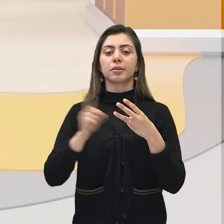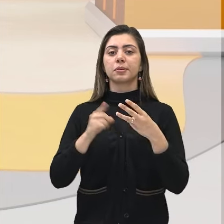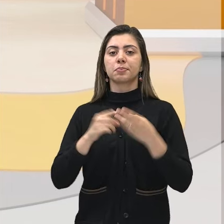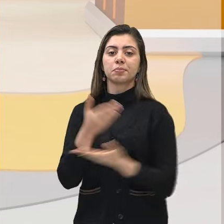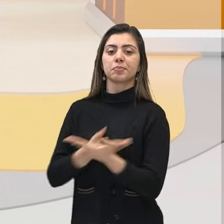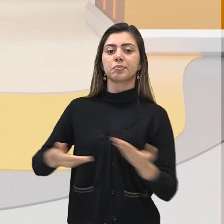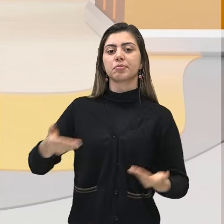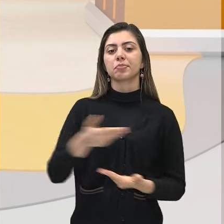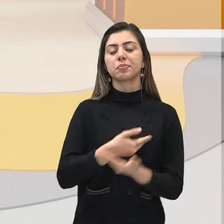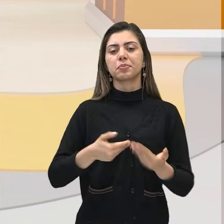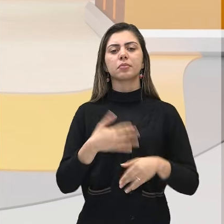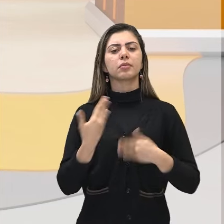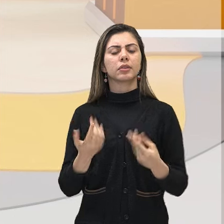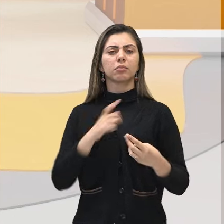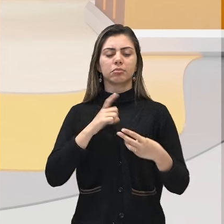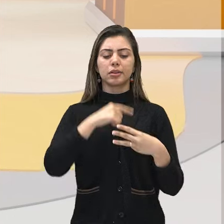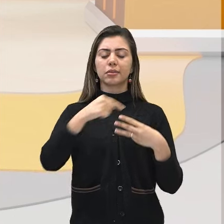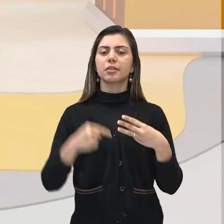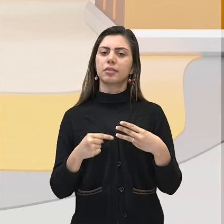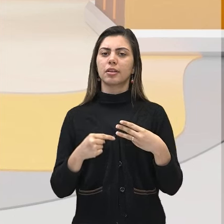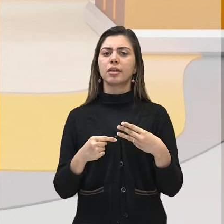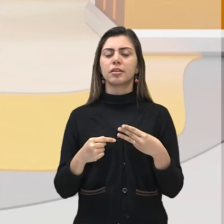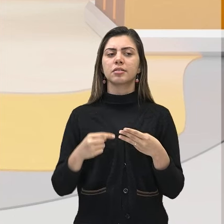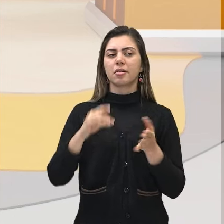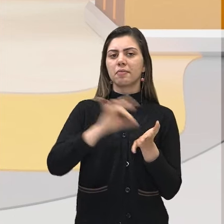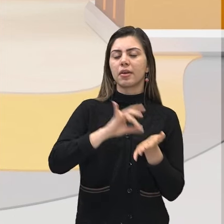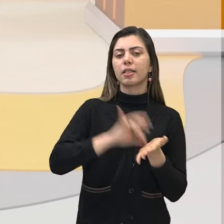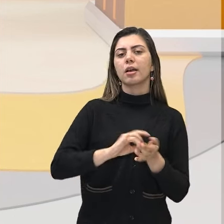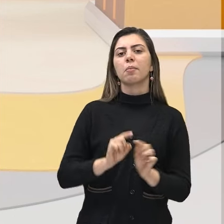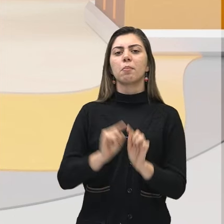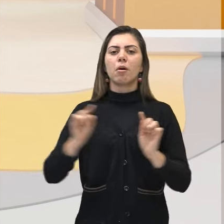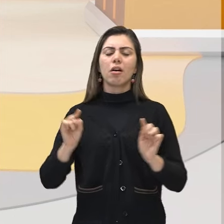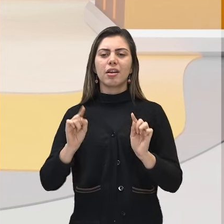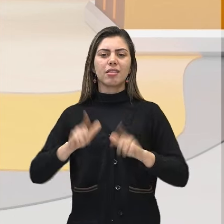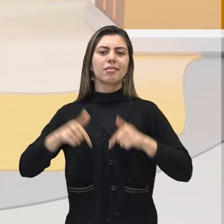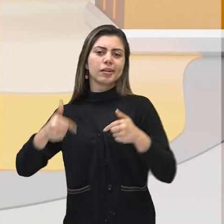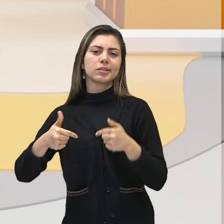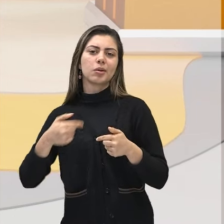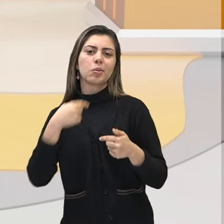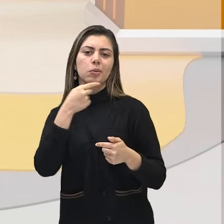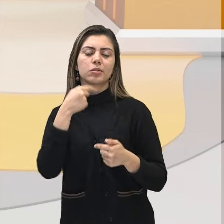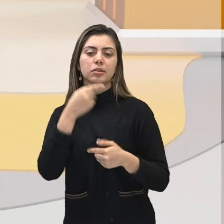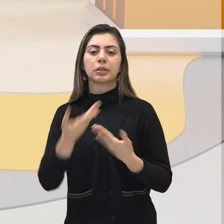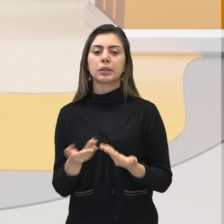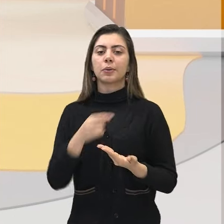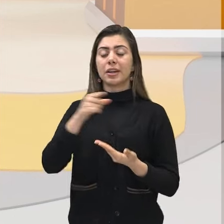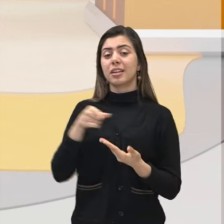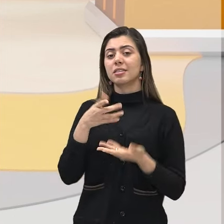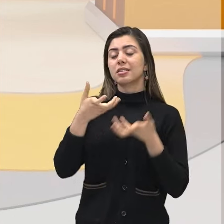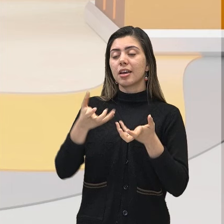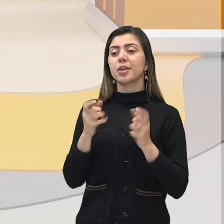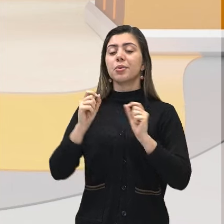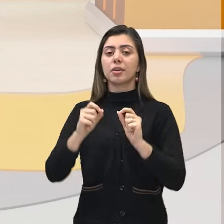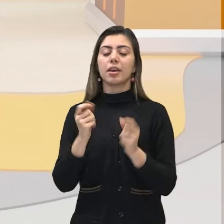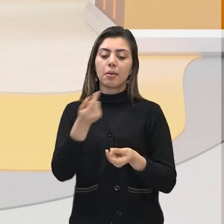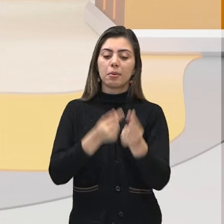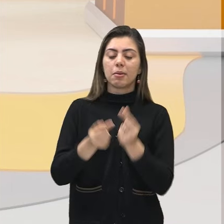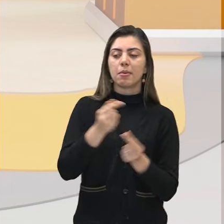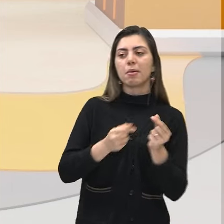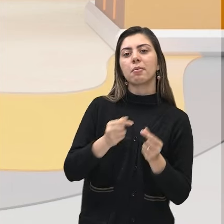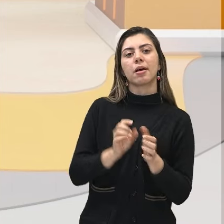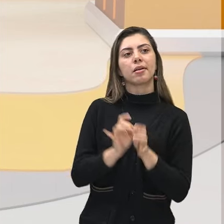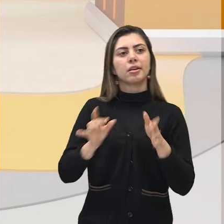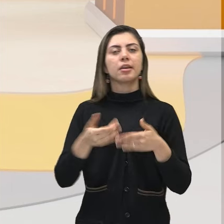Por quê? Porque apesar de se exigir essas questões de, por exemplo, mais autonomia política e econômica, o fim dos